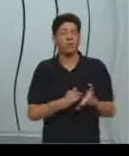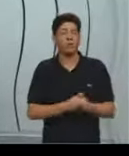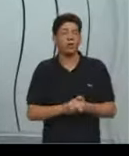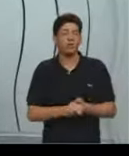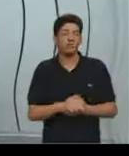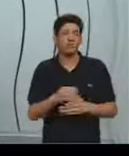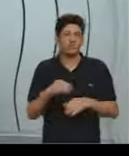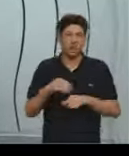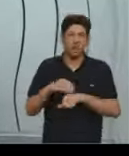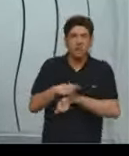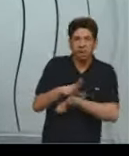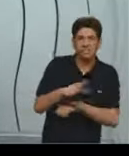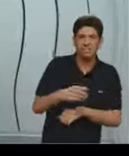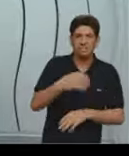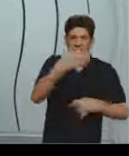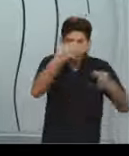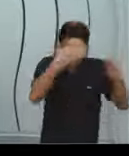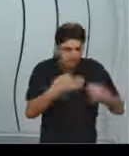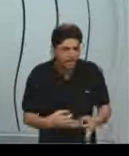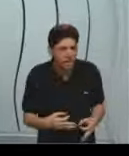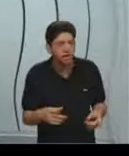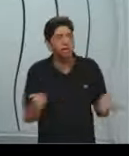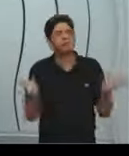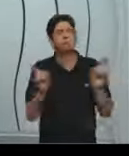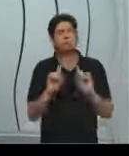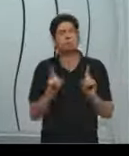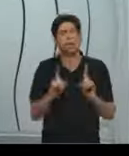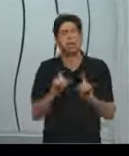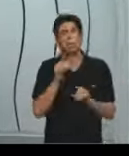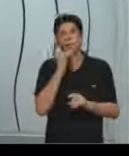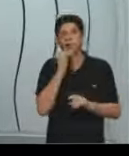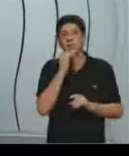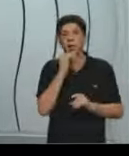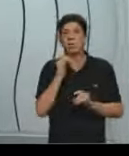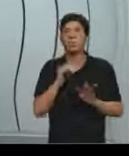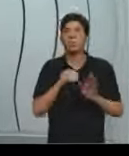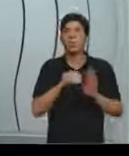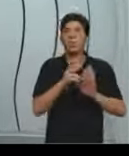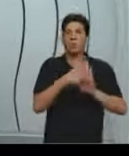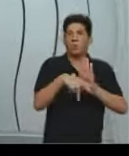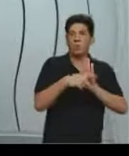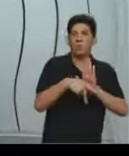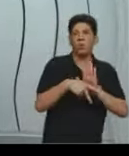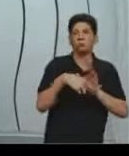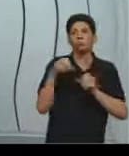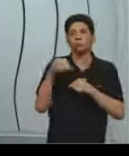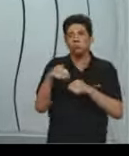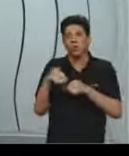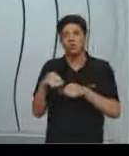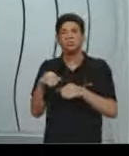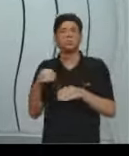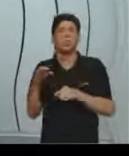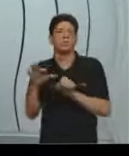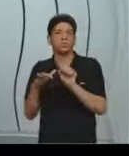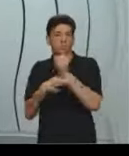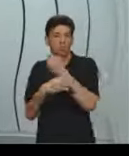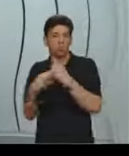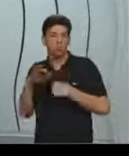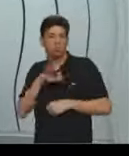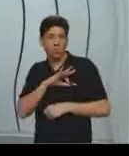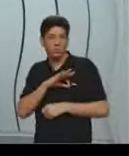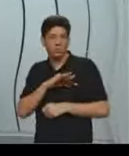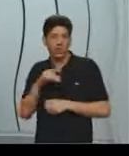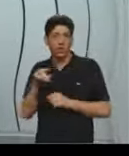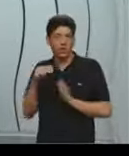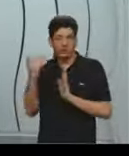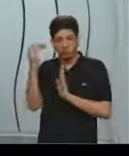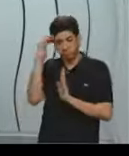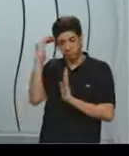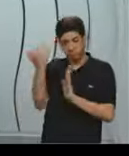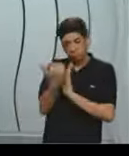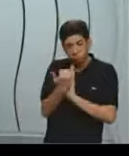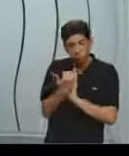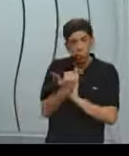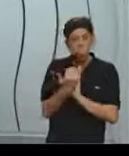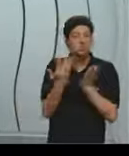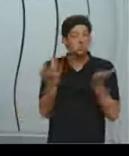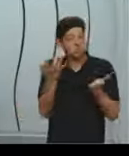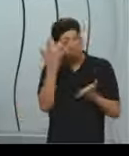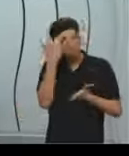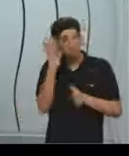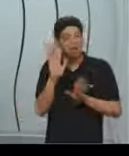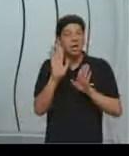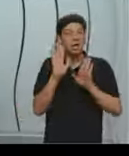se a pessoa escrever um plano de educação enfim de Segurança Pública ela vai cumprir aquele plano mas é um indicativo essa pessoa